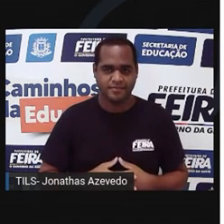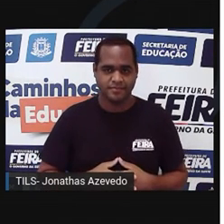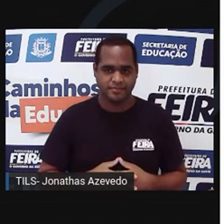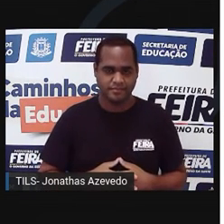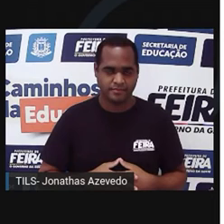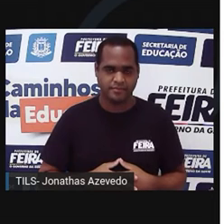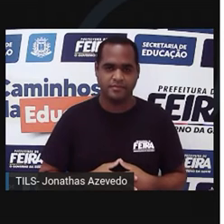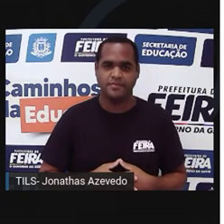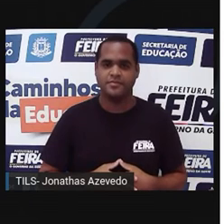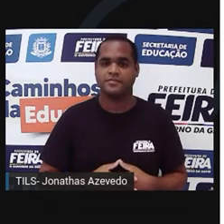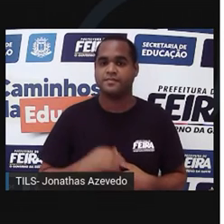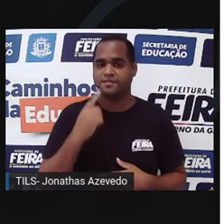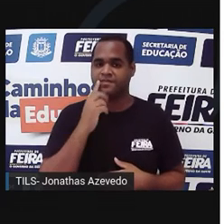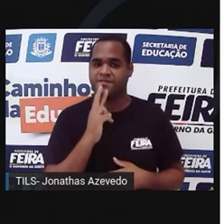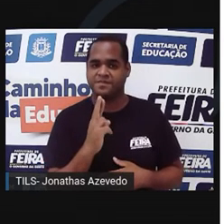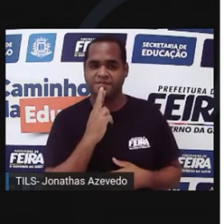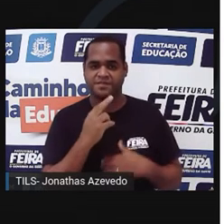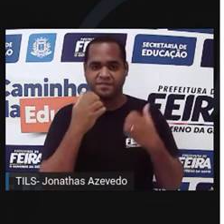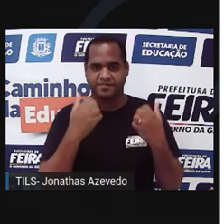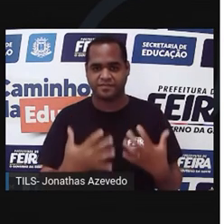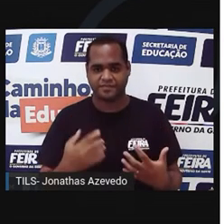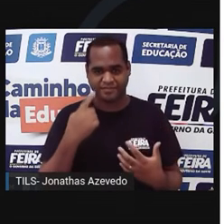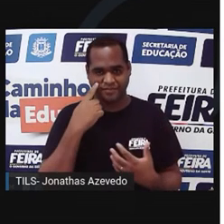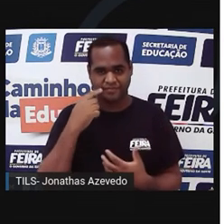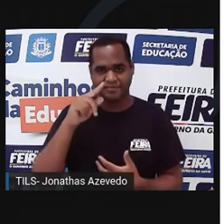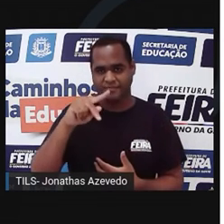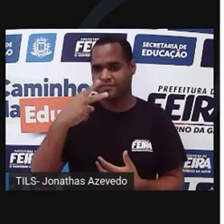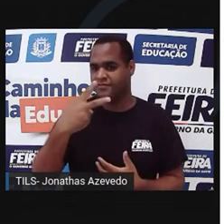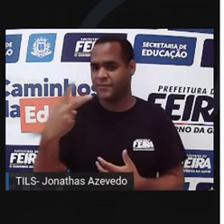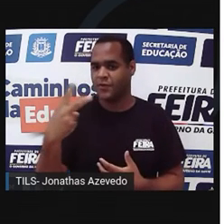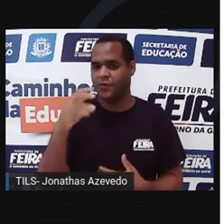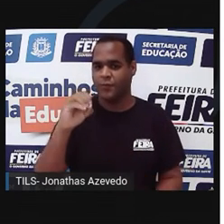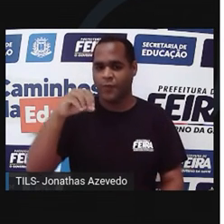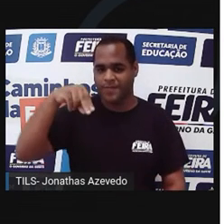As respostas você encontra nessa edição de P22ON.